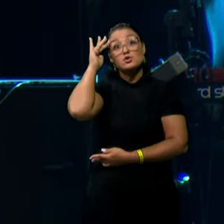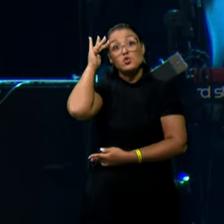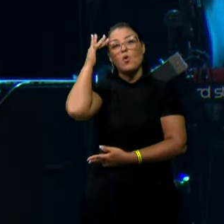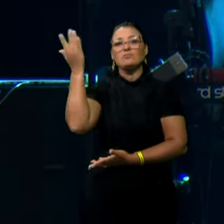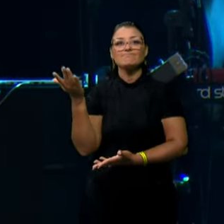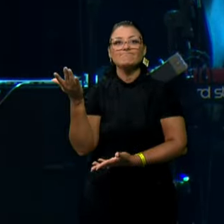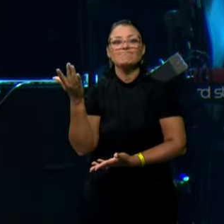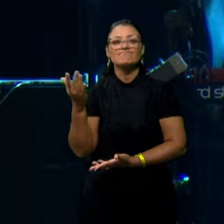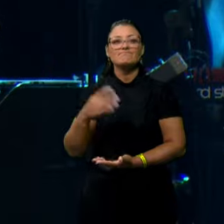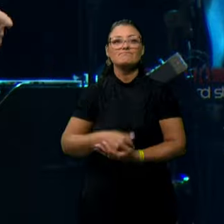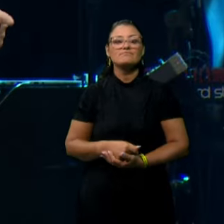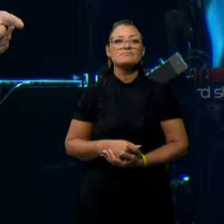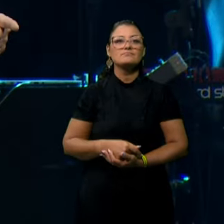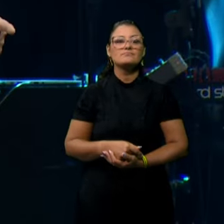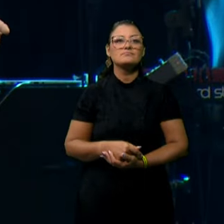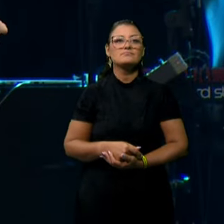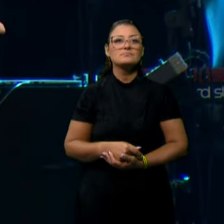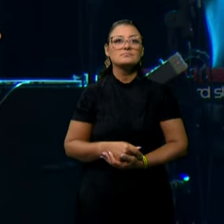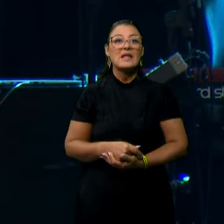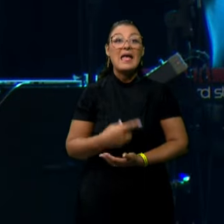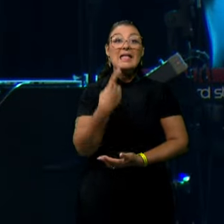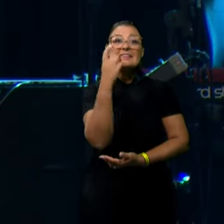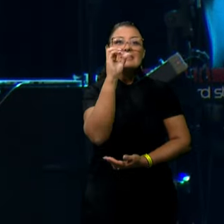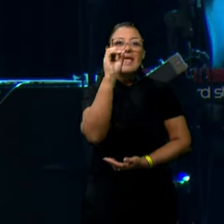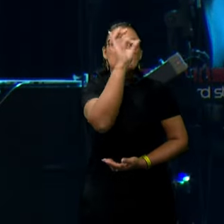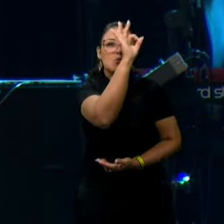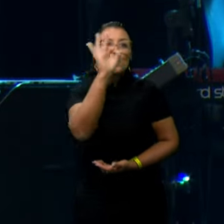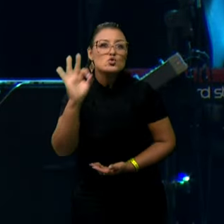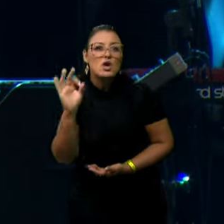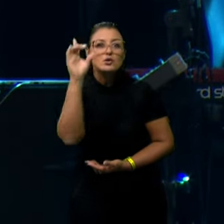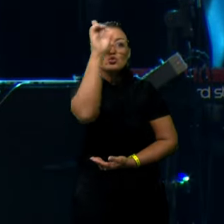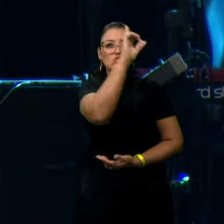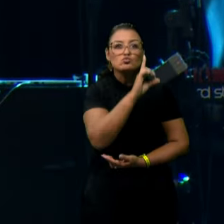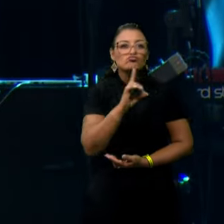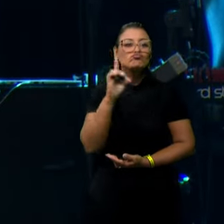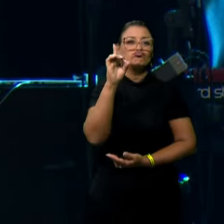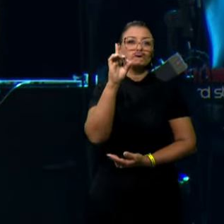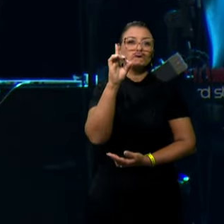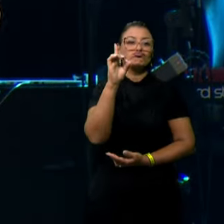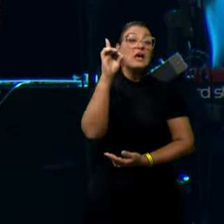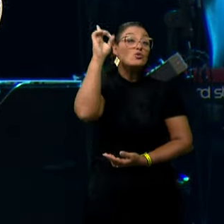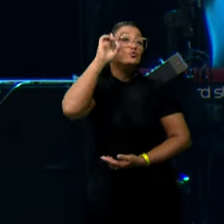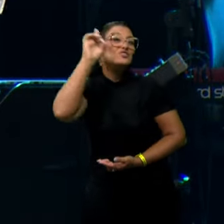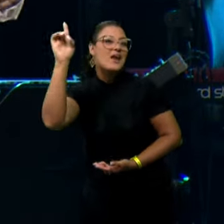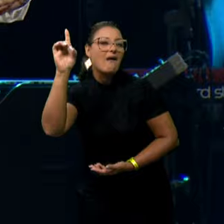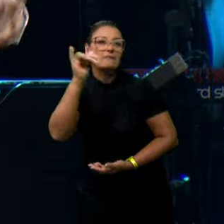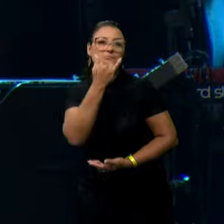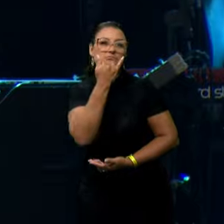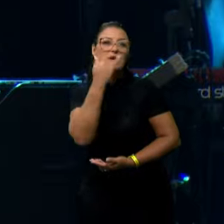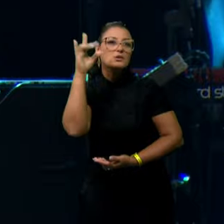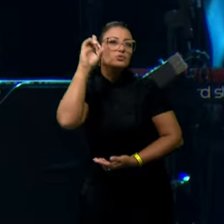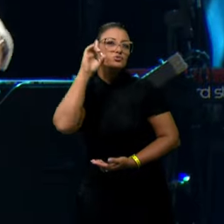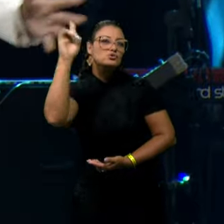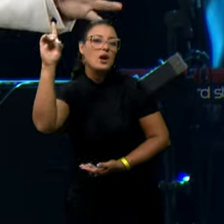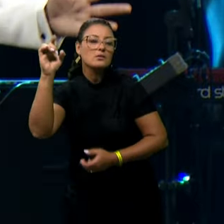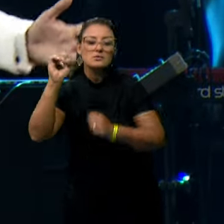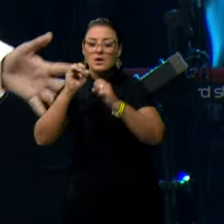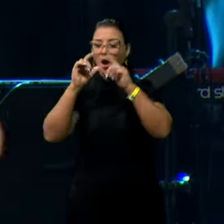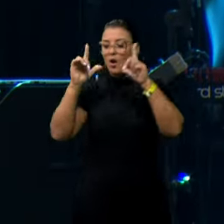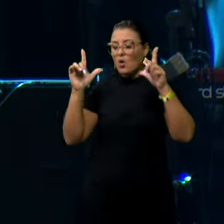Isso significa que o 10% do dia mas eu 15% do tempo em que estamos acordados